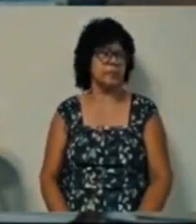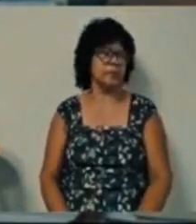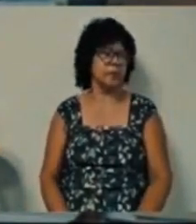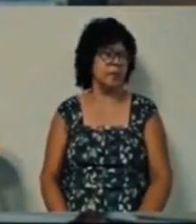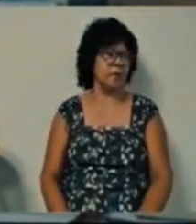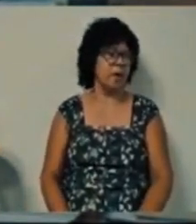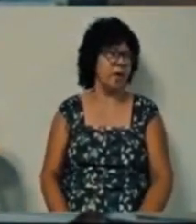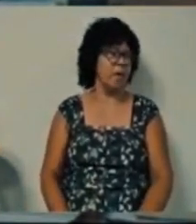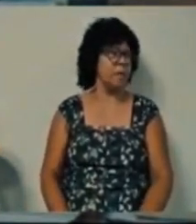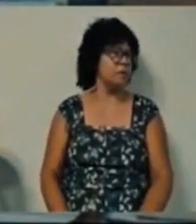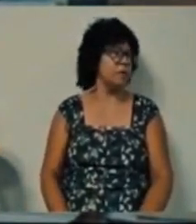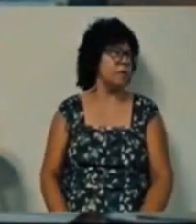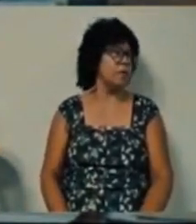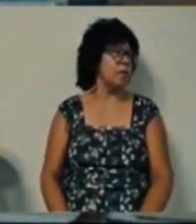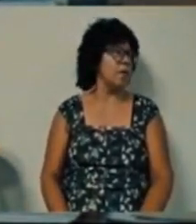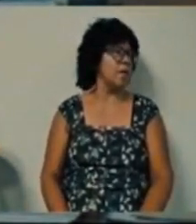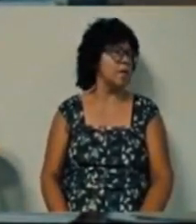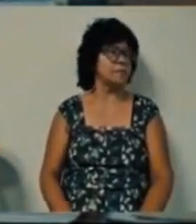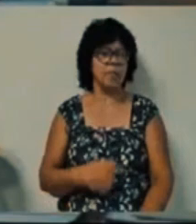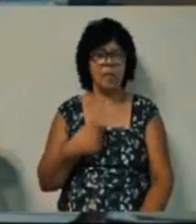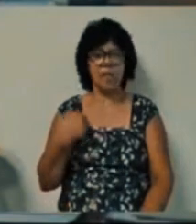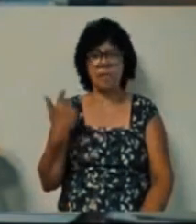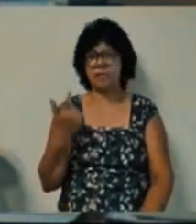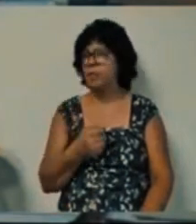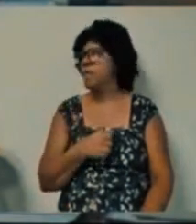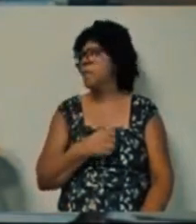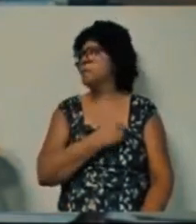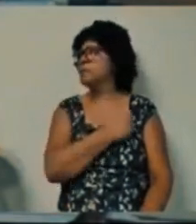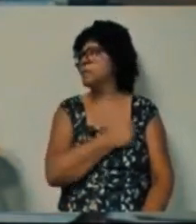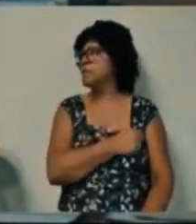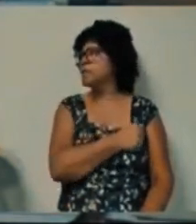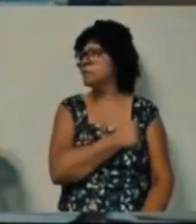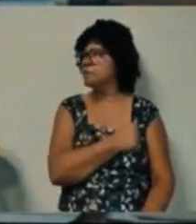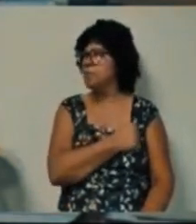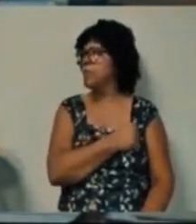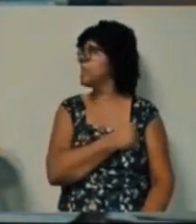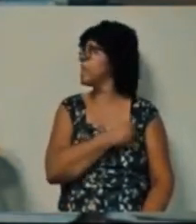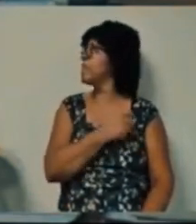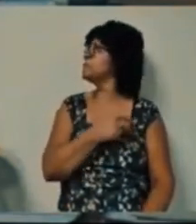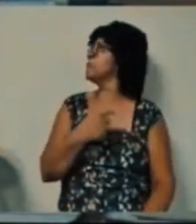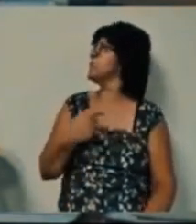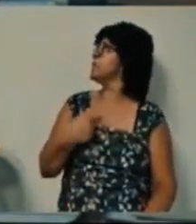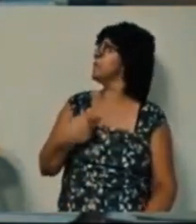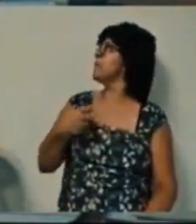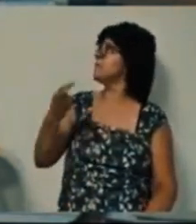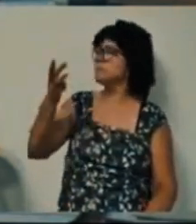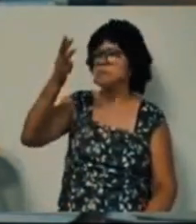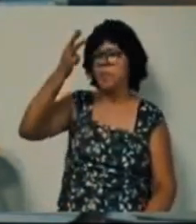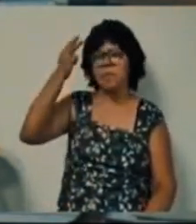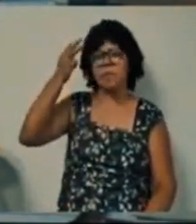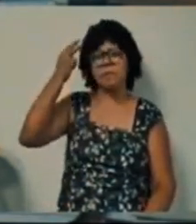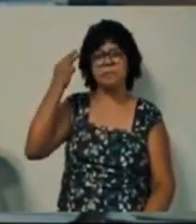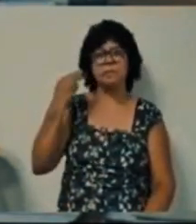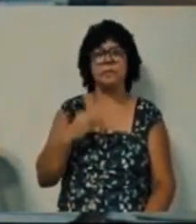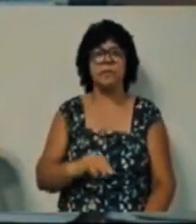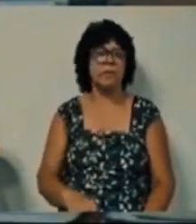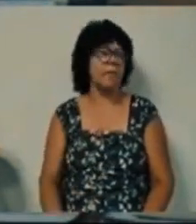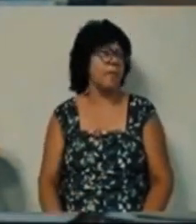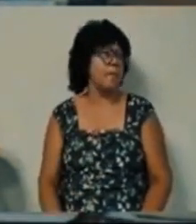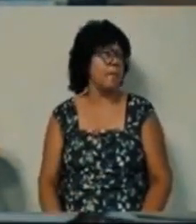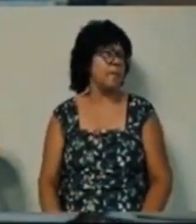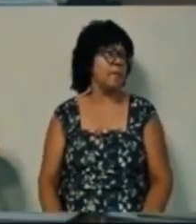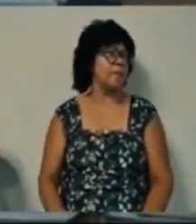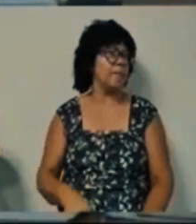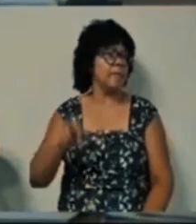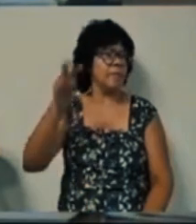e nós ficamos com saudade, a igreja do Senhor lá, que Deus possa continuar abençoando a vida do pastor Levi, a irmã Wanda